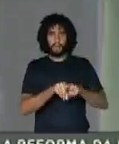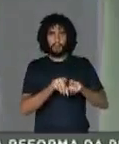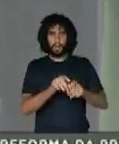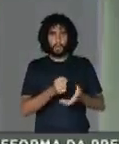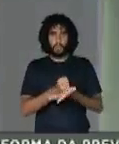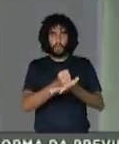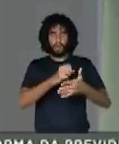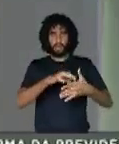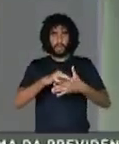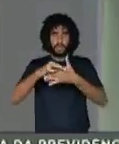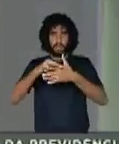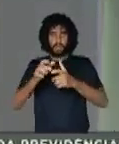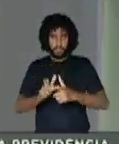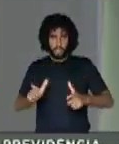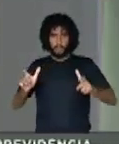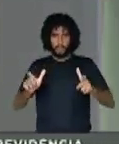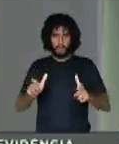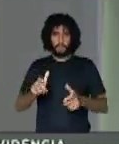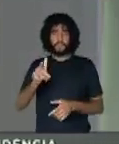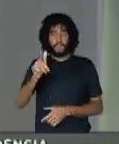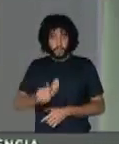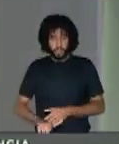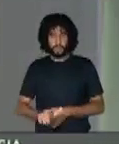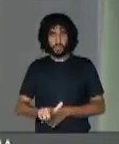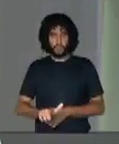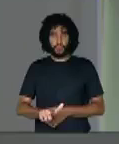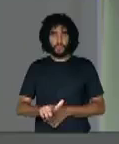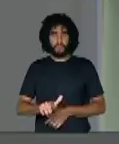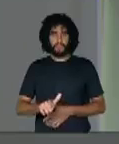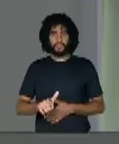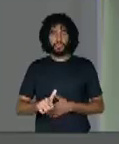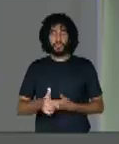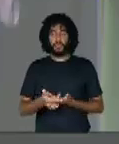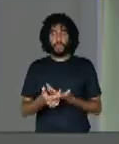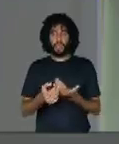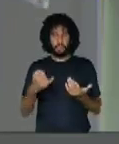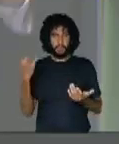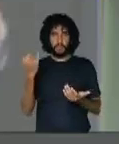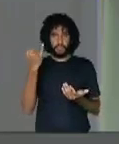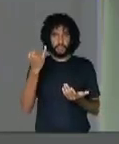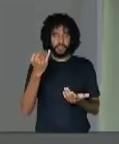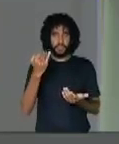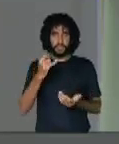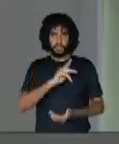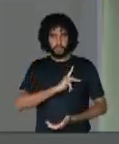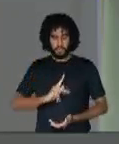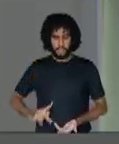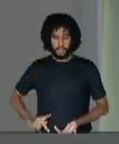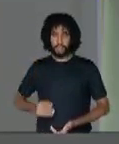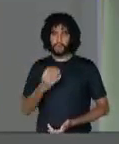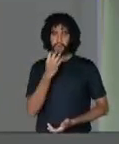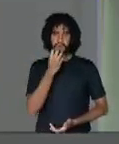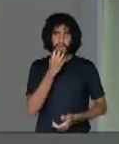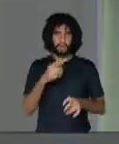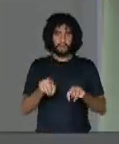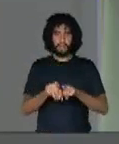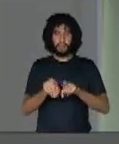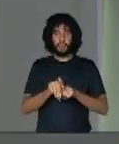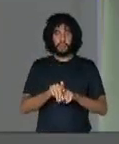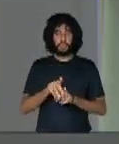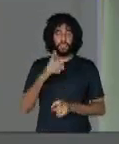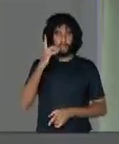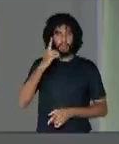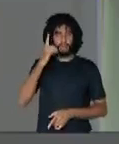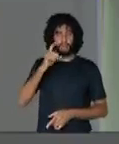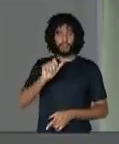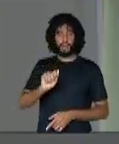aqui, mais uma vez, ressaltar o papel determinante nesse acordo do presidente Rodrigo Maia e do deputado Aguinaldo